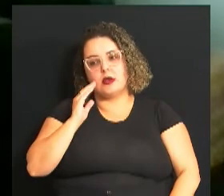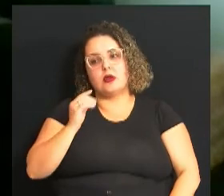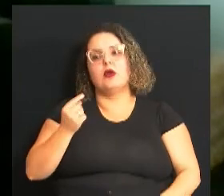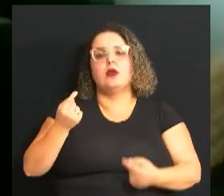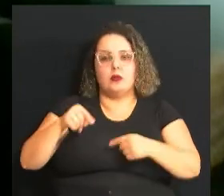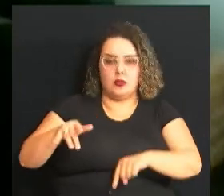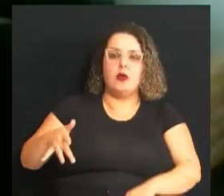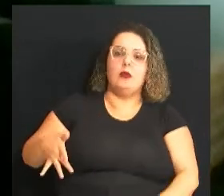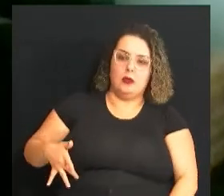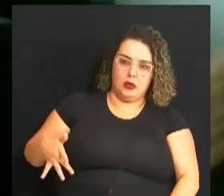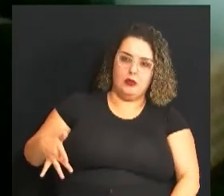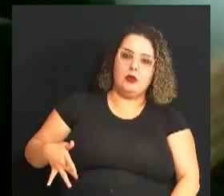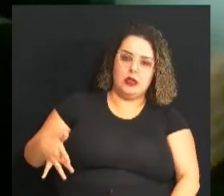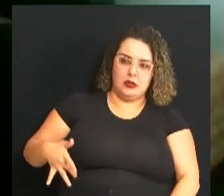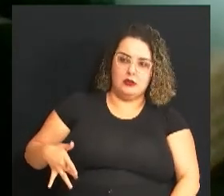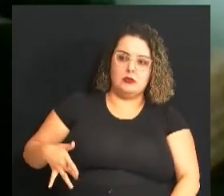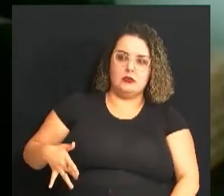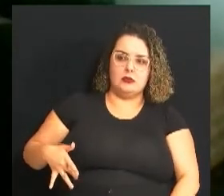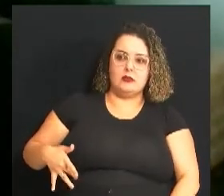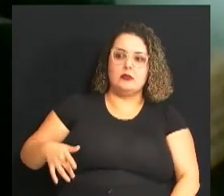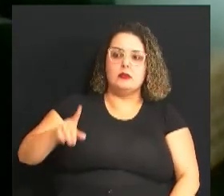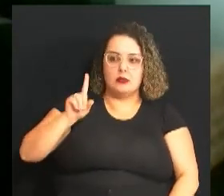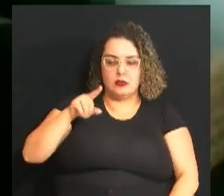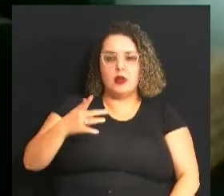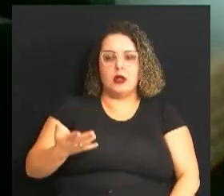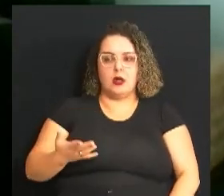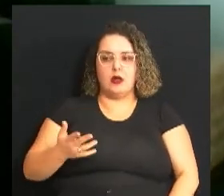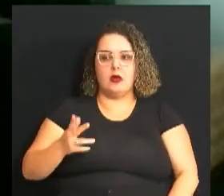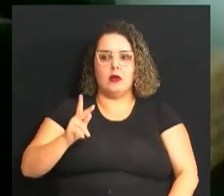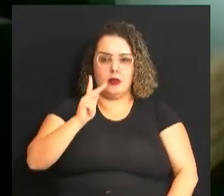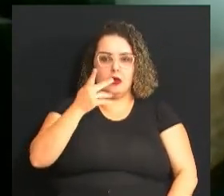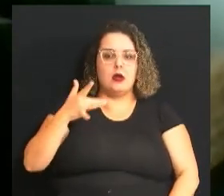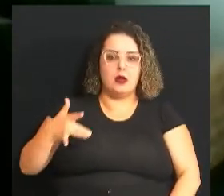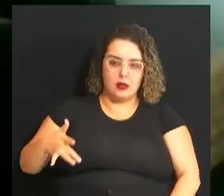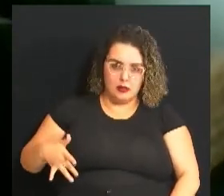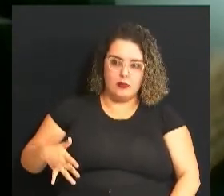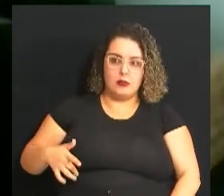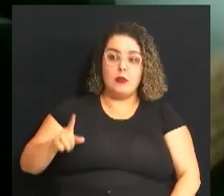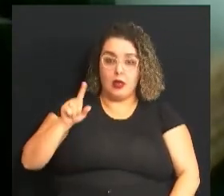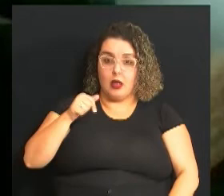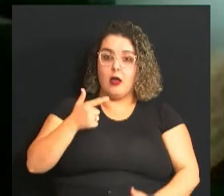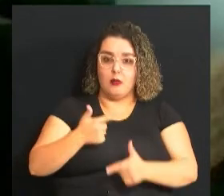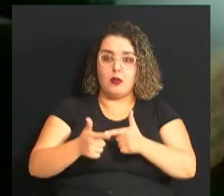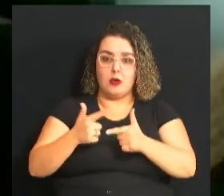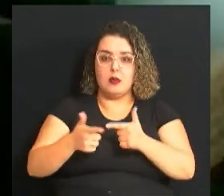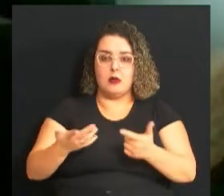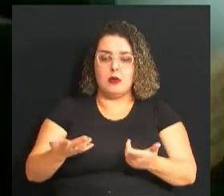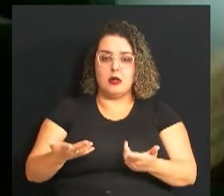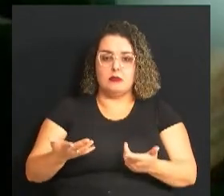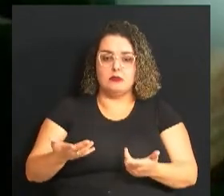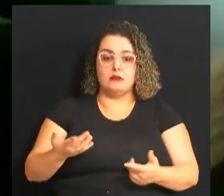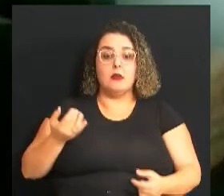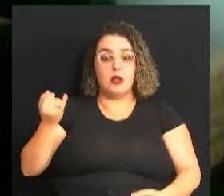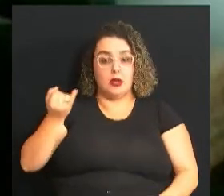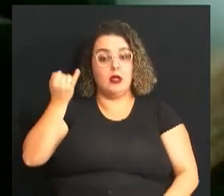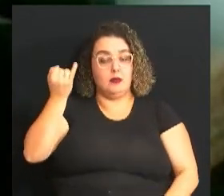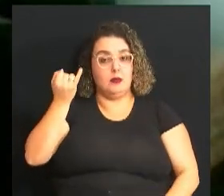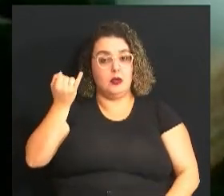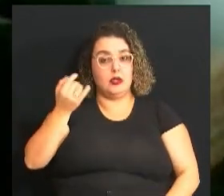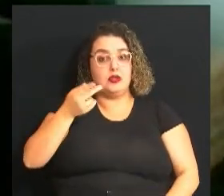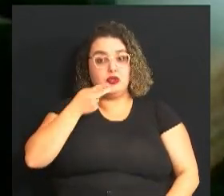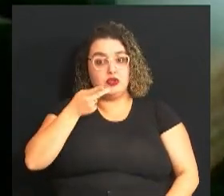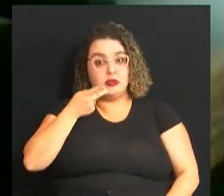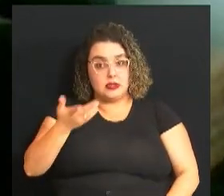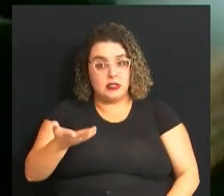fígado. É um dos agentes relacionados com hepatite. Então, esse é um problema. E é fundamental a gente dizer que